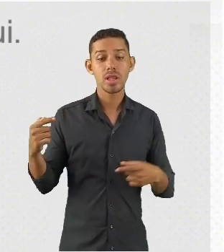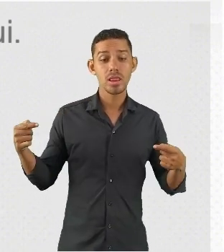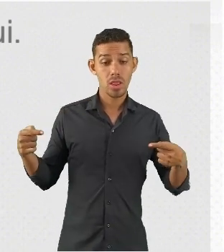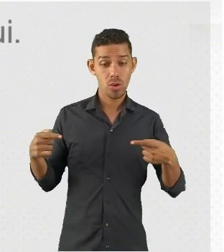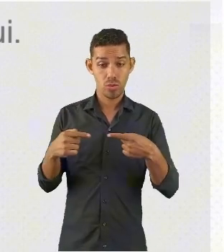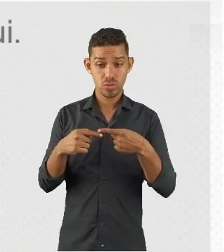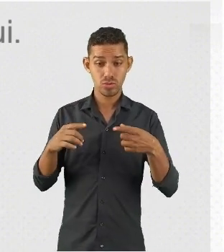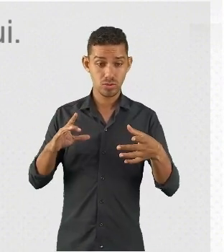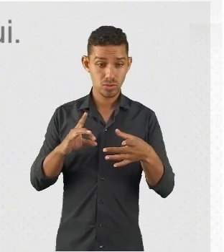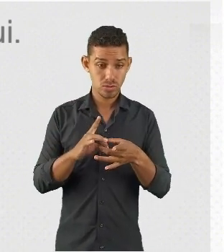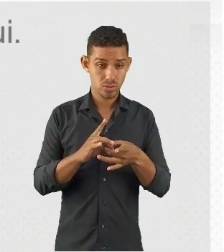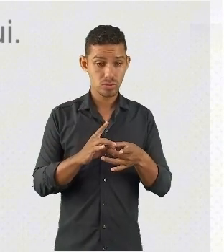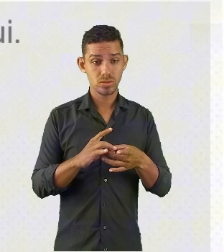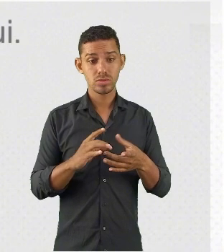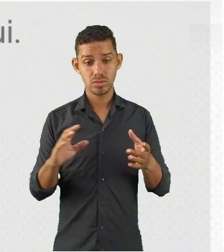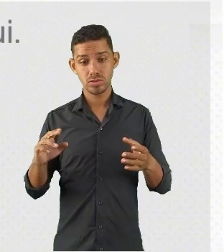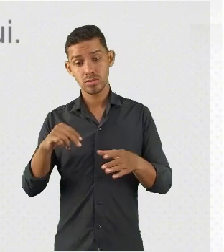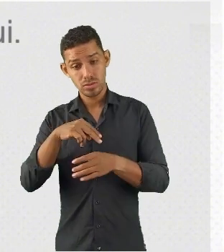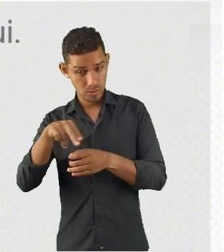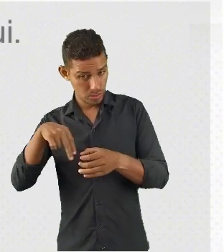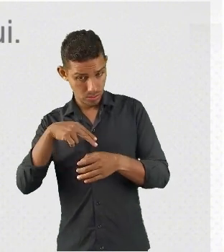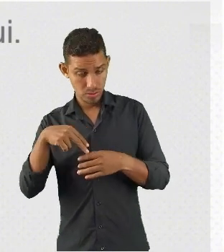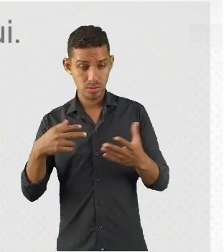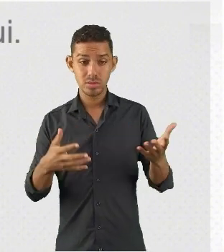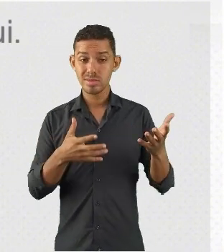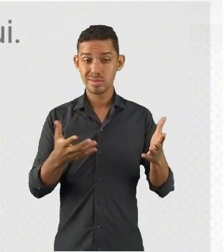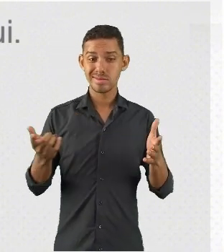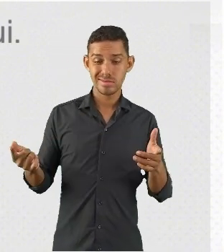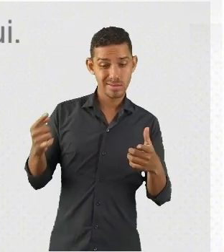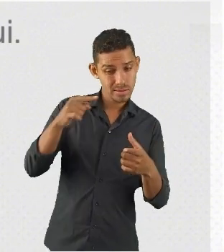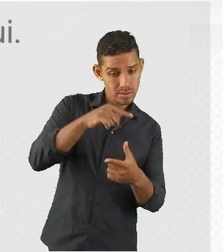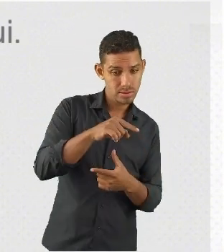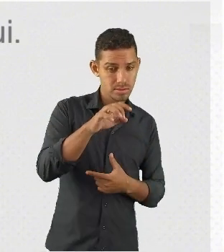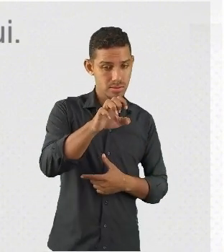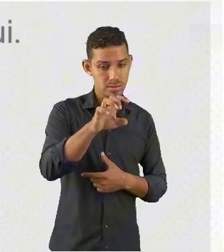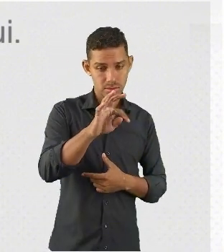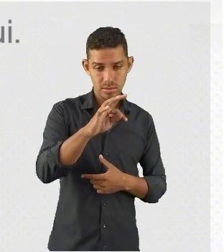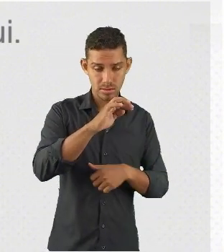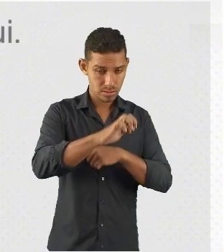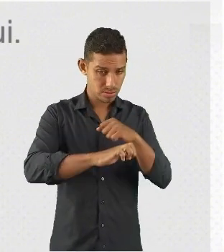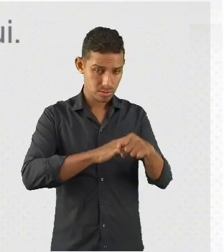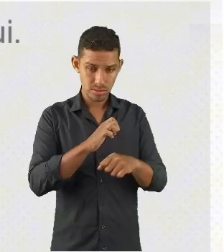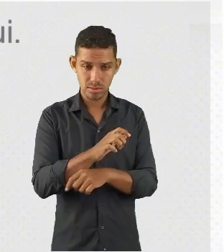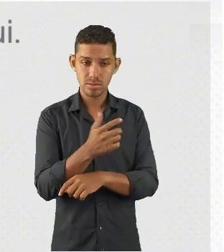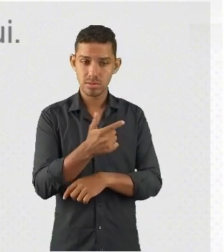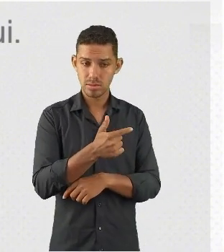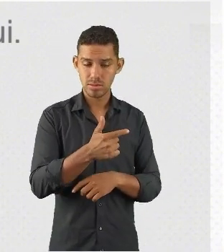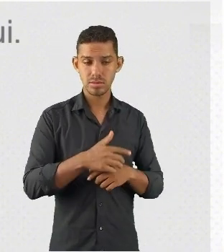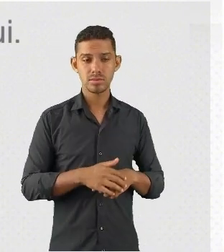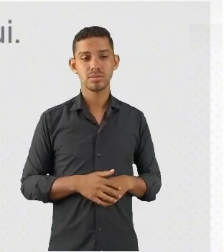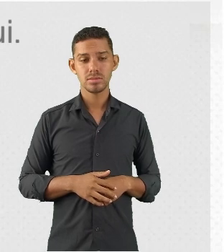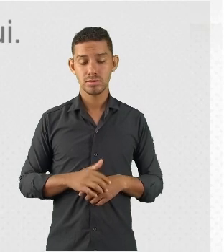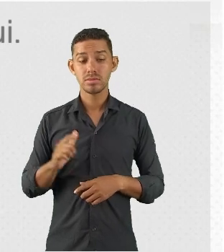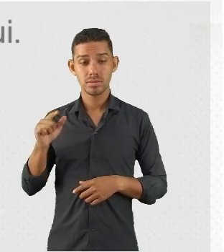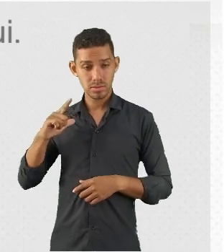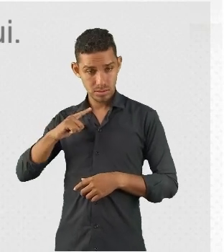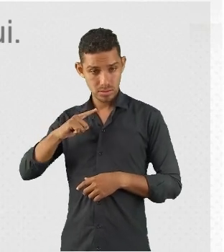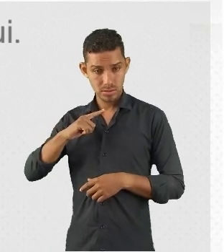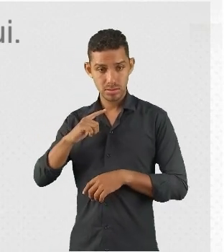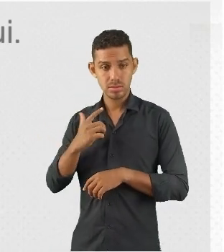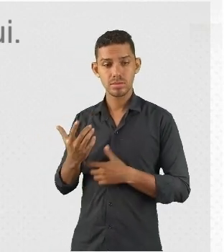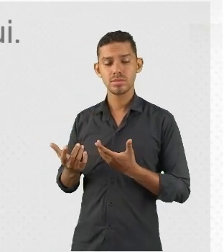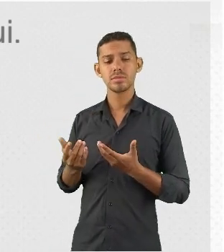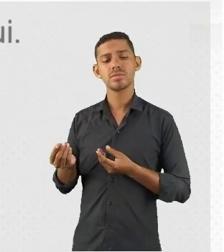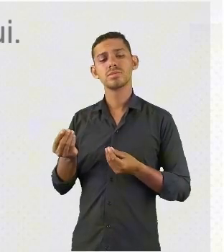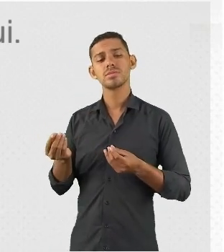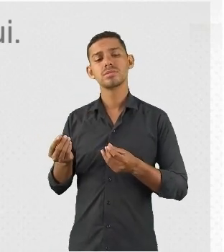neutro geralmente, né? Porque eu quero eletrizar o segundo. Então eu vou pegar um que já está eletrizado, mas como eu faço para eletrizar esse primeiro?